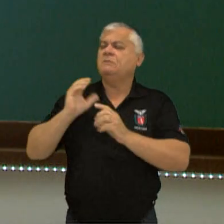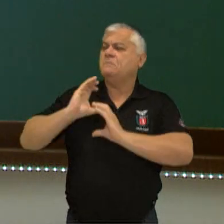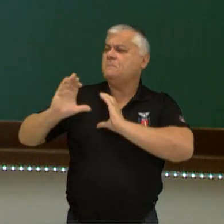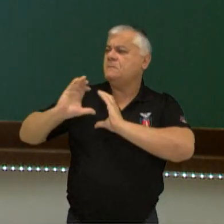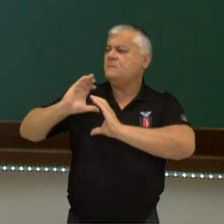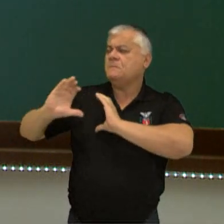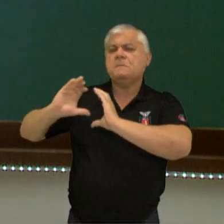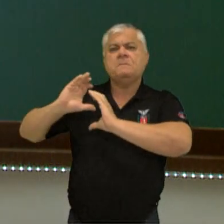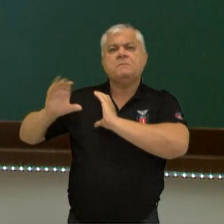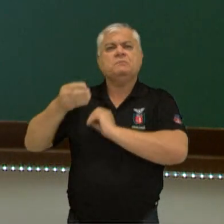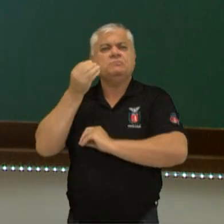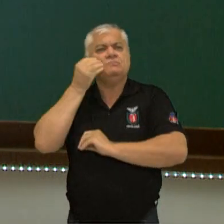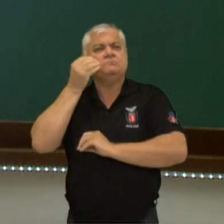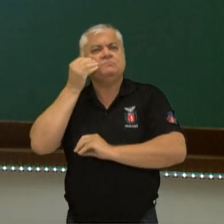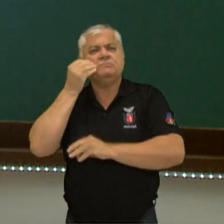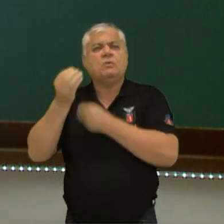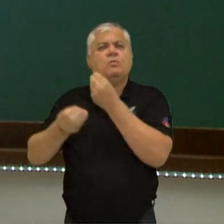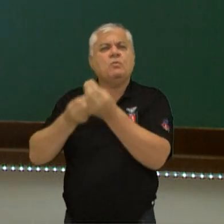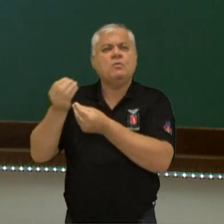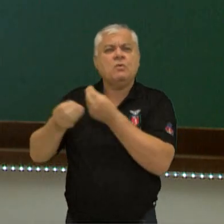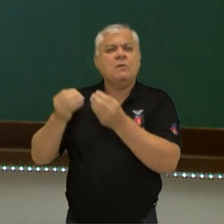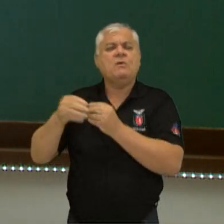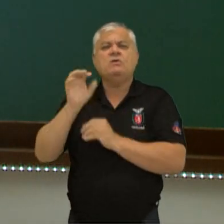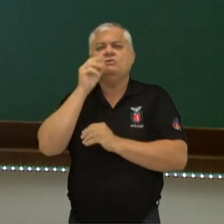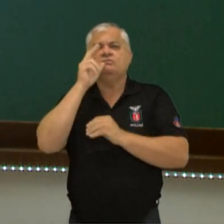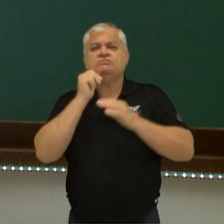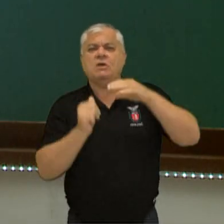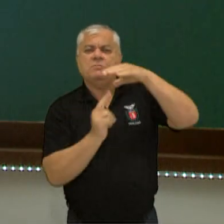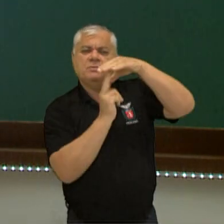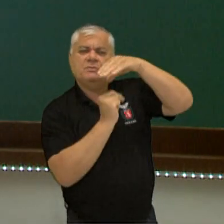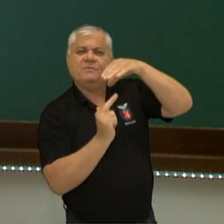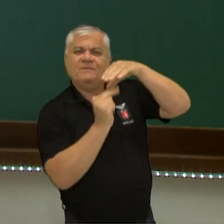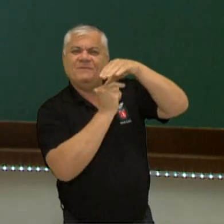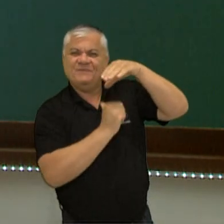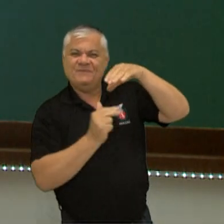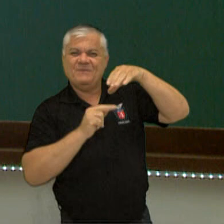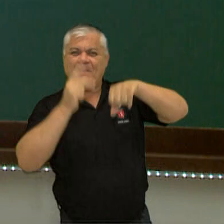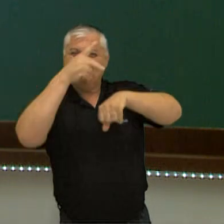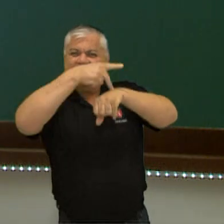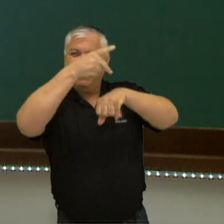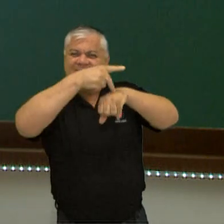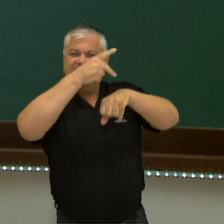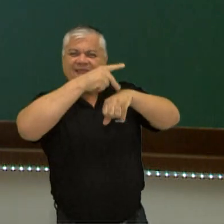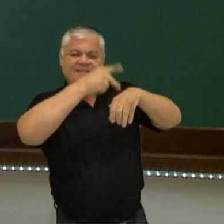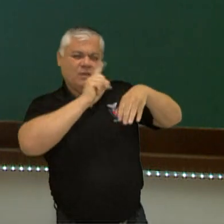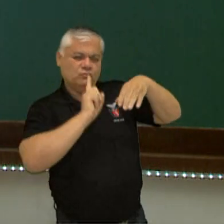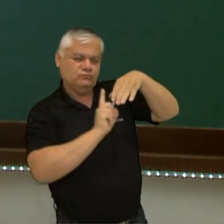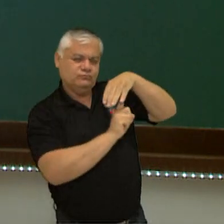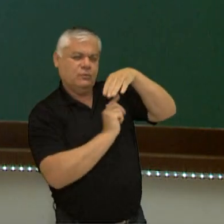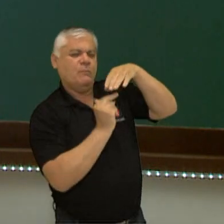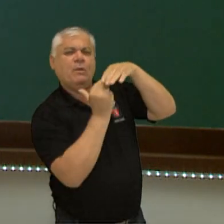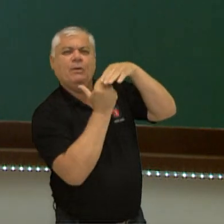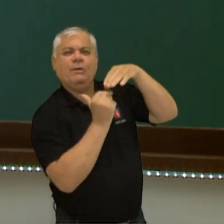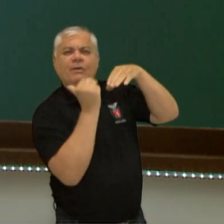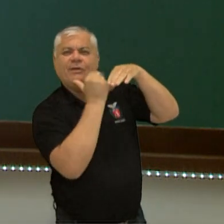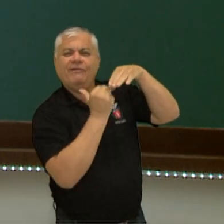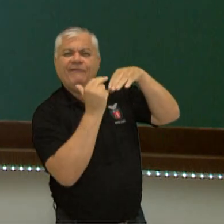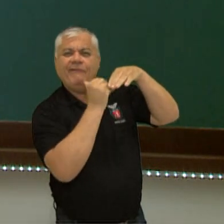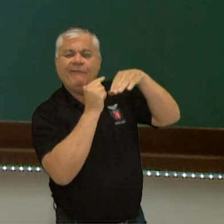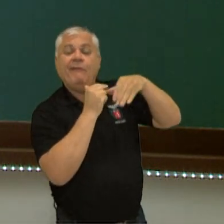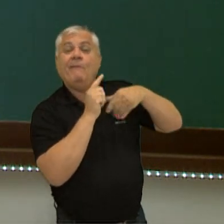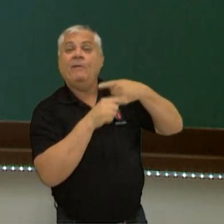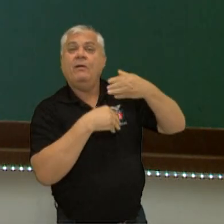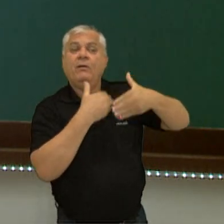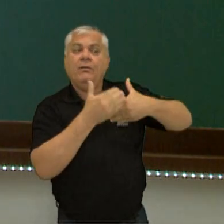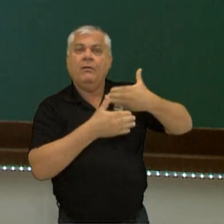comunicar. Não só na época das pinturas rupestres, no interior das cavernas, mas também com